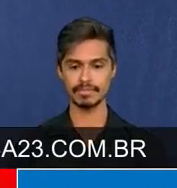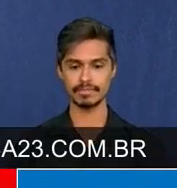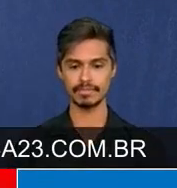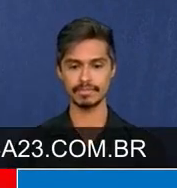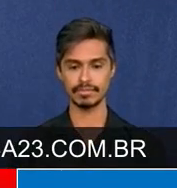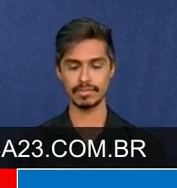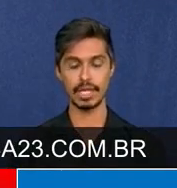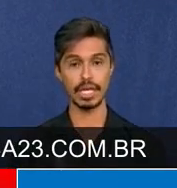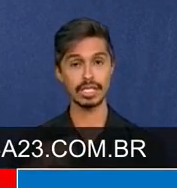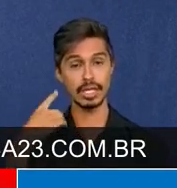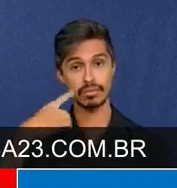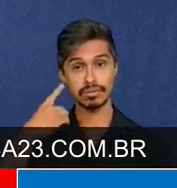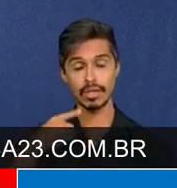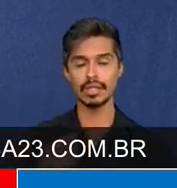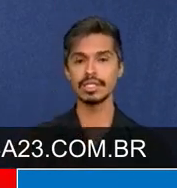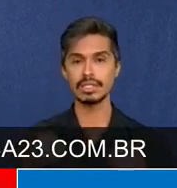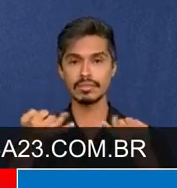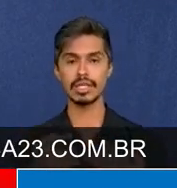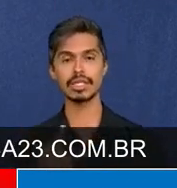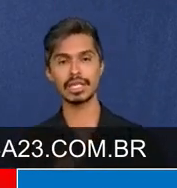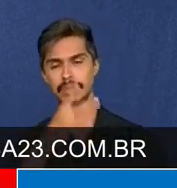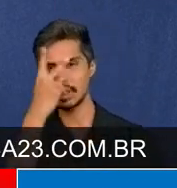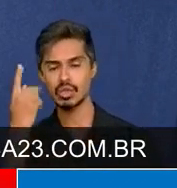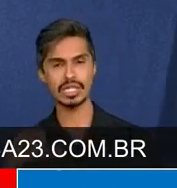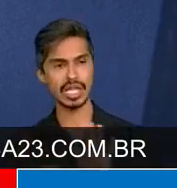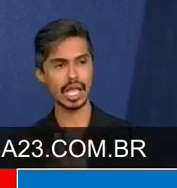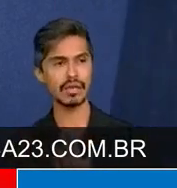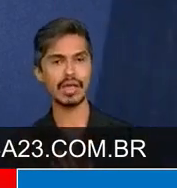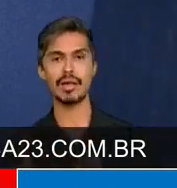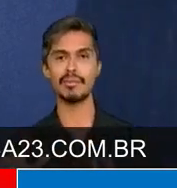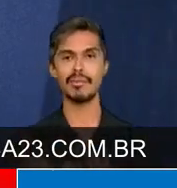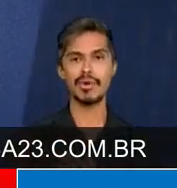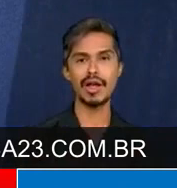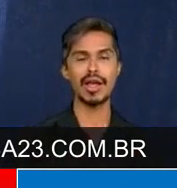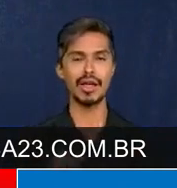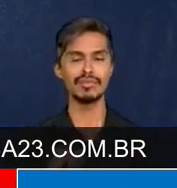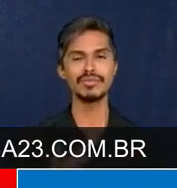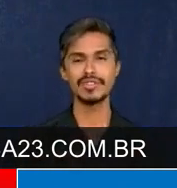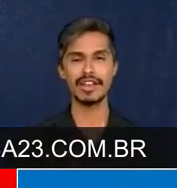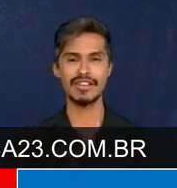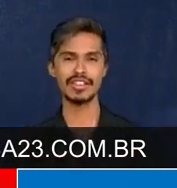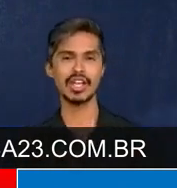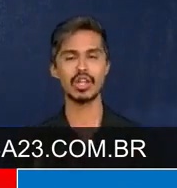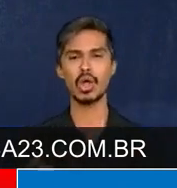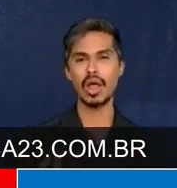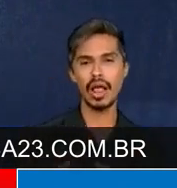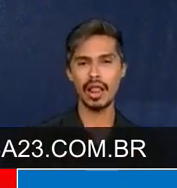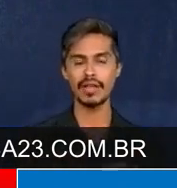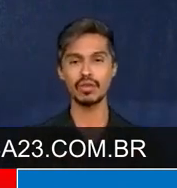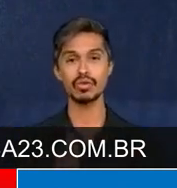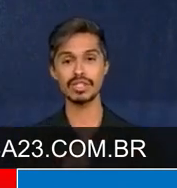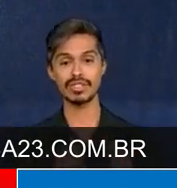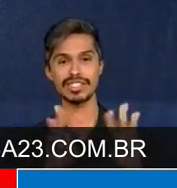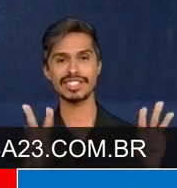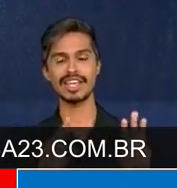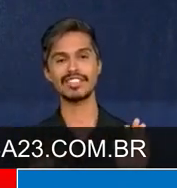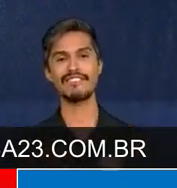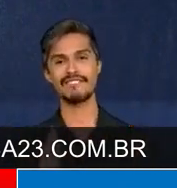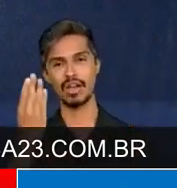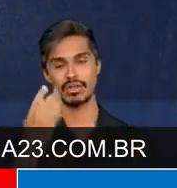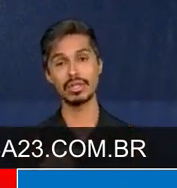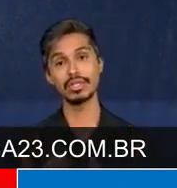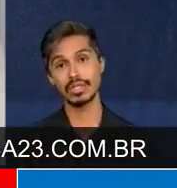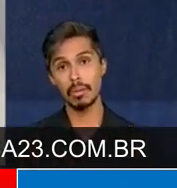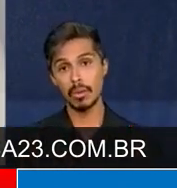valoresareceber.bcb.gov.br. Este advogado explica que criminosos têm se aproveitado para aplicar golpes por meio de sites falsos. Por isso, é preciso